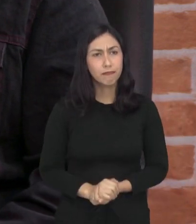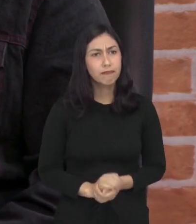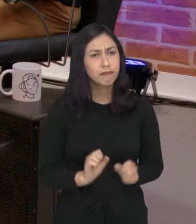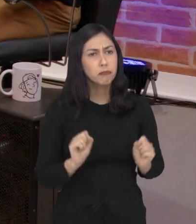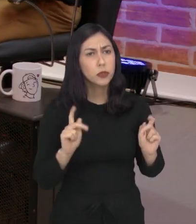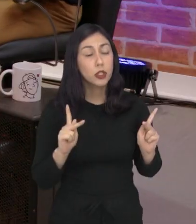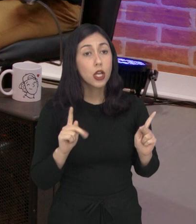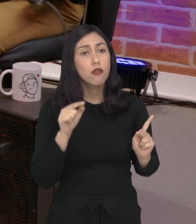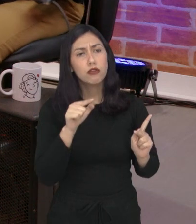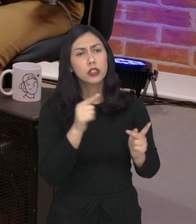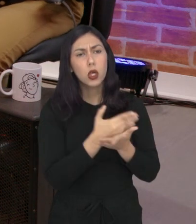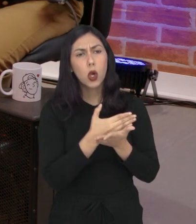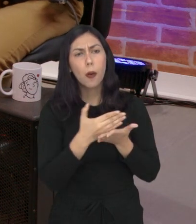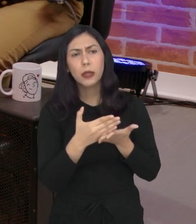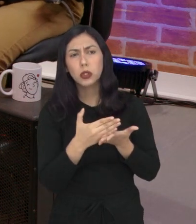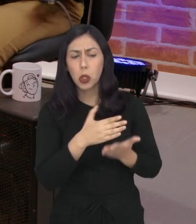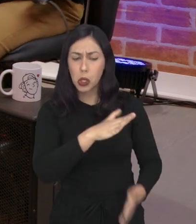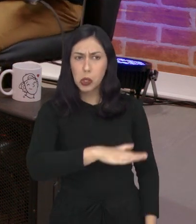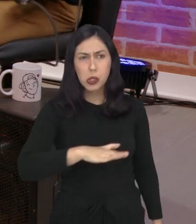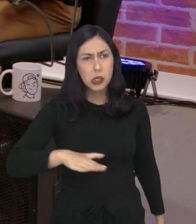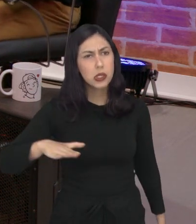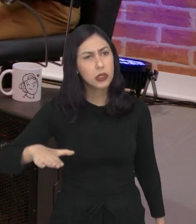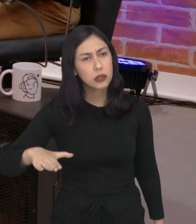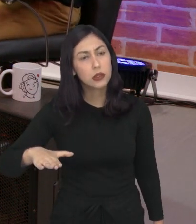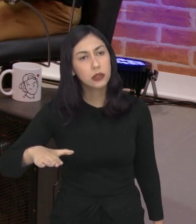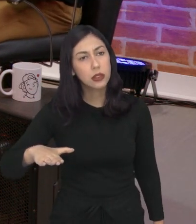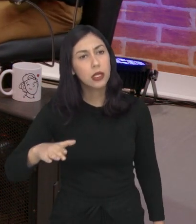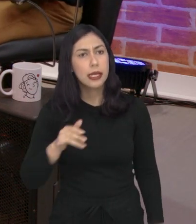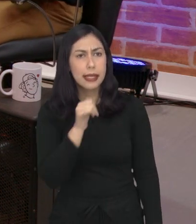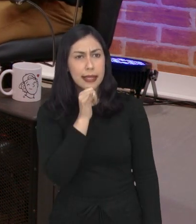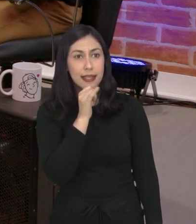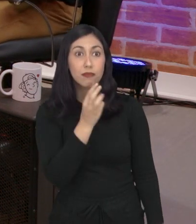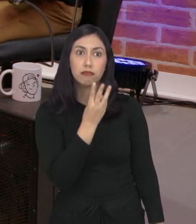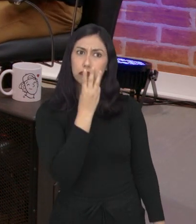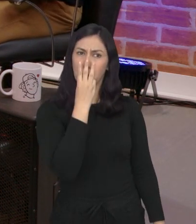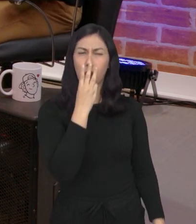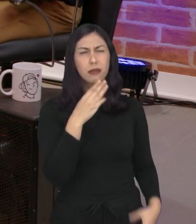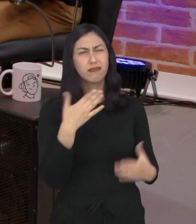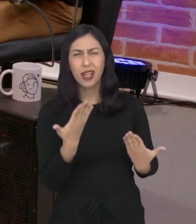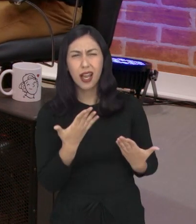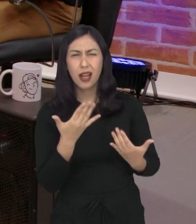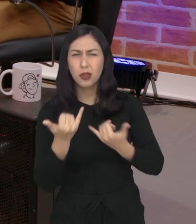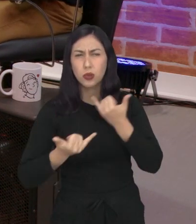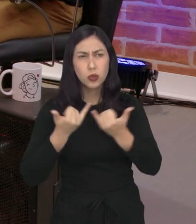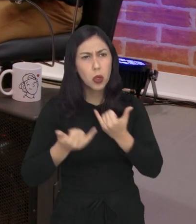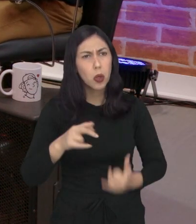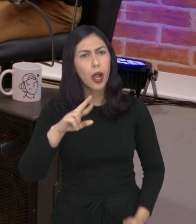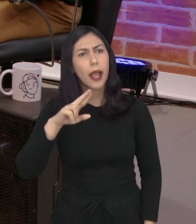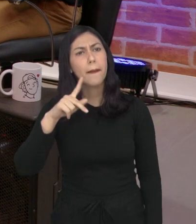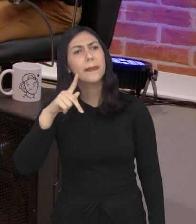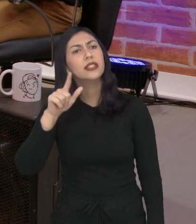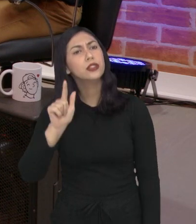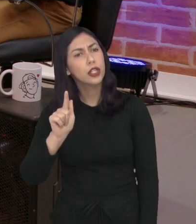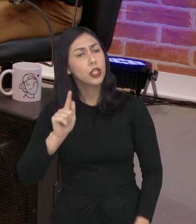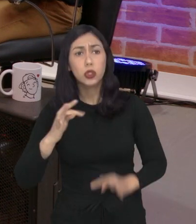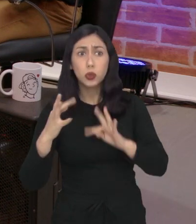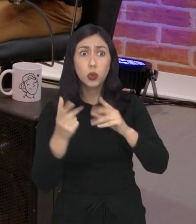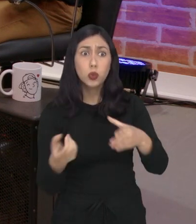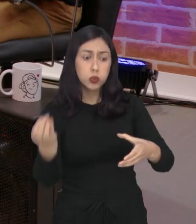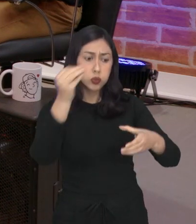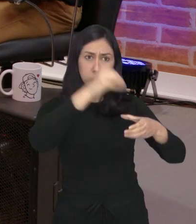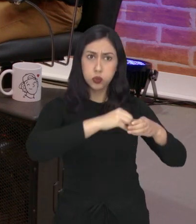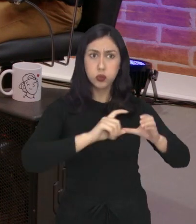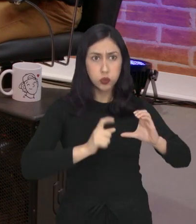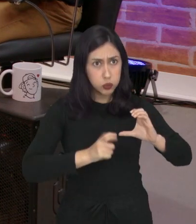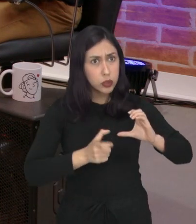legal. Pode crer. Você falou que se apaixonou isso desde criança. Você deu o exemplo de Star Wars, enfim, RPG. Isso tudo está dentro do